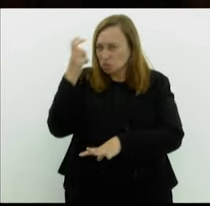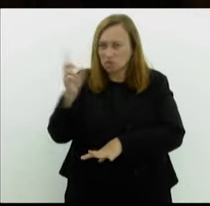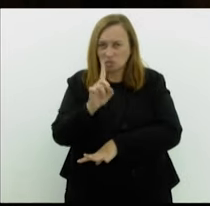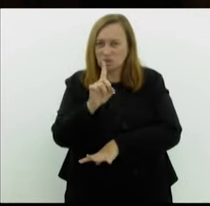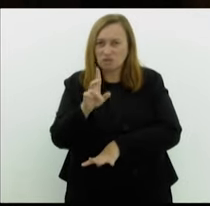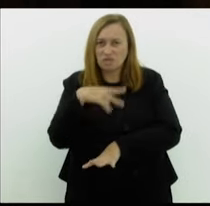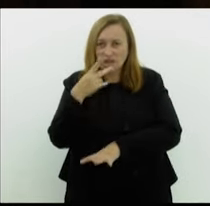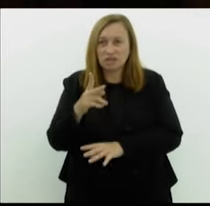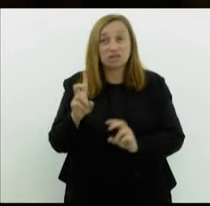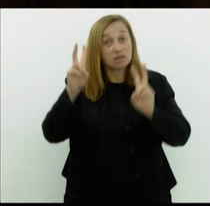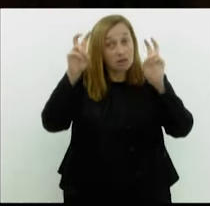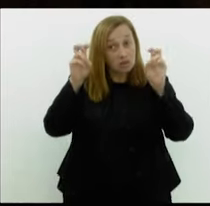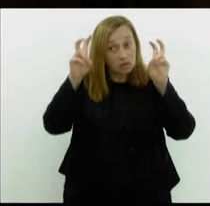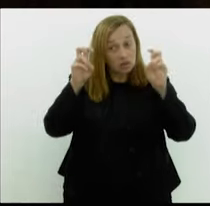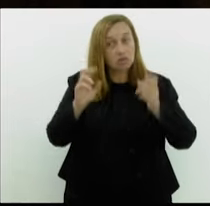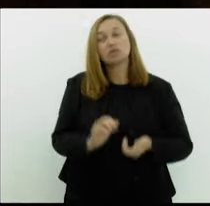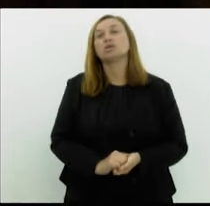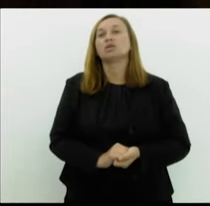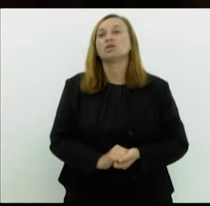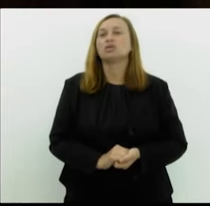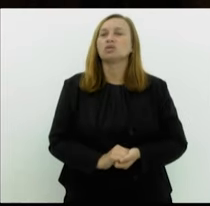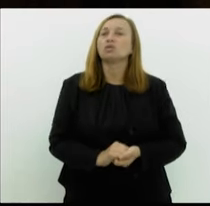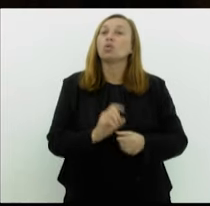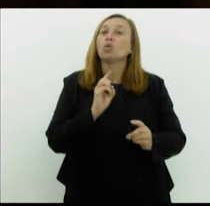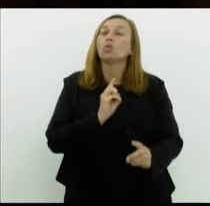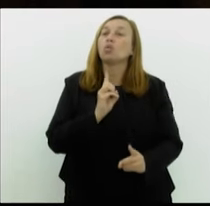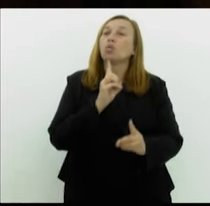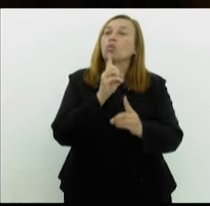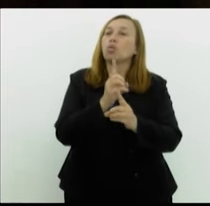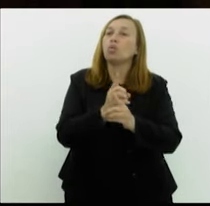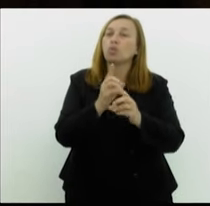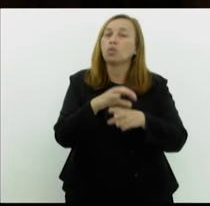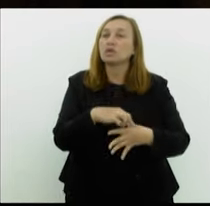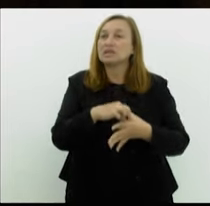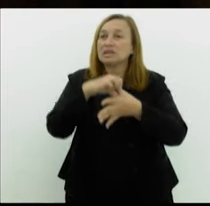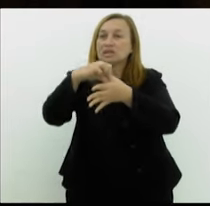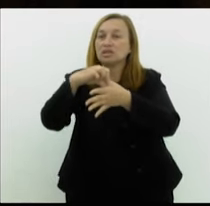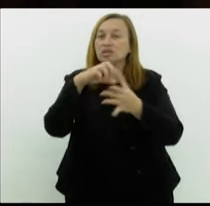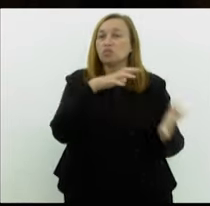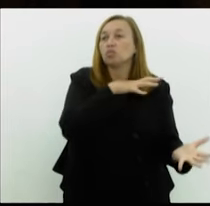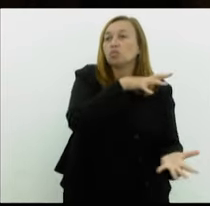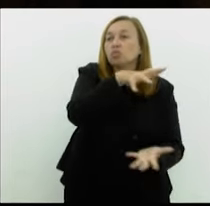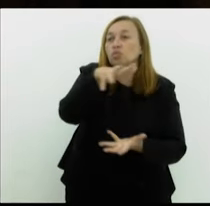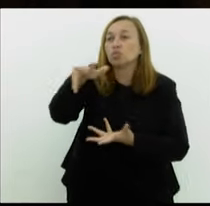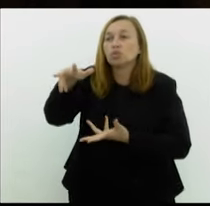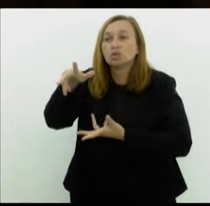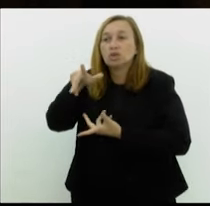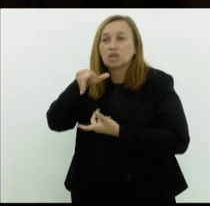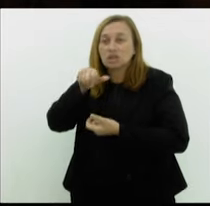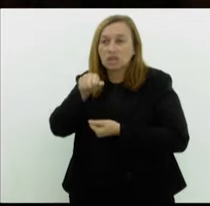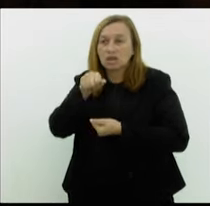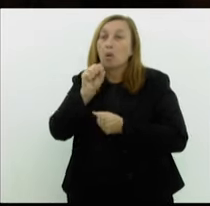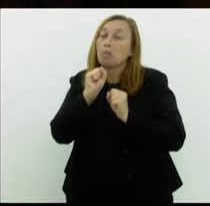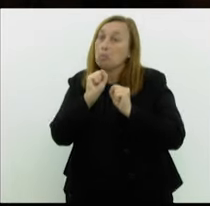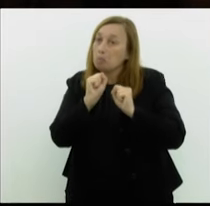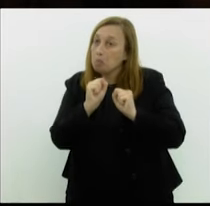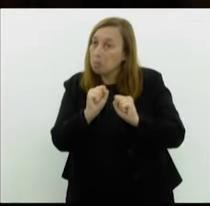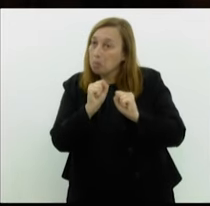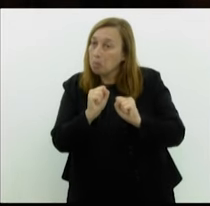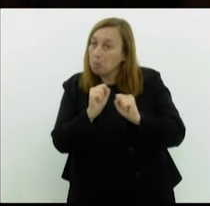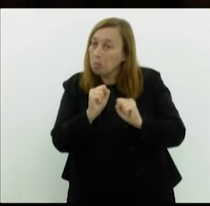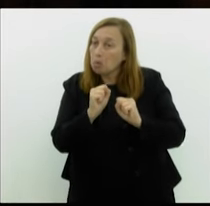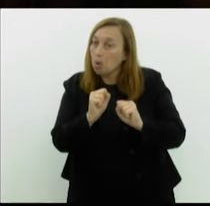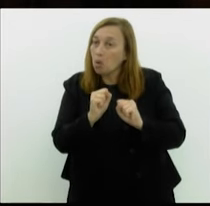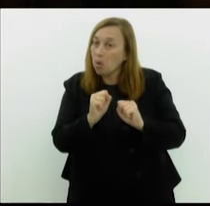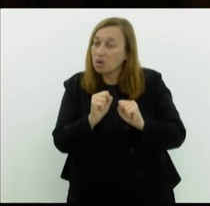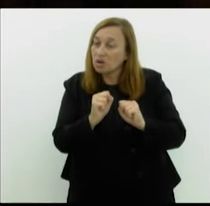seara. Partindo do pressuposto que o encontro de líderes mundiais é algo que pode ser benéfico, pelo menos